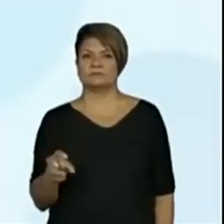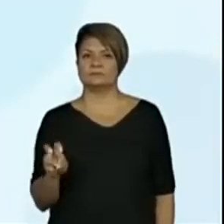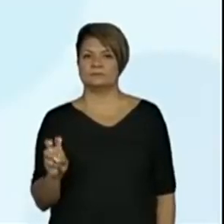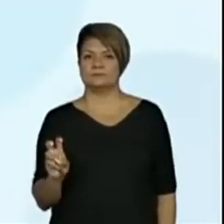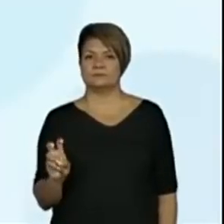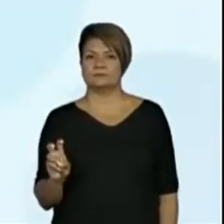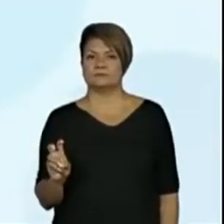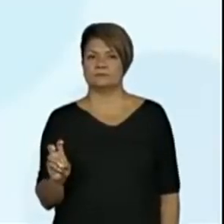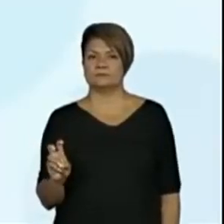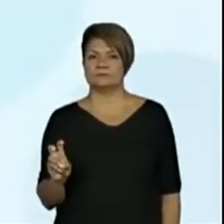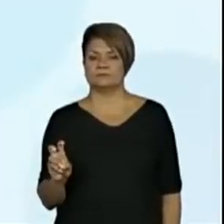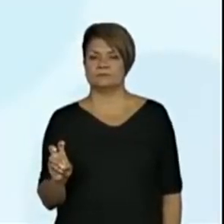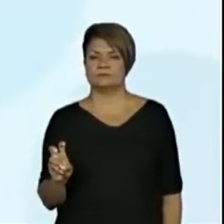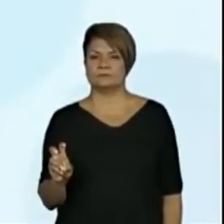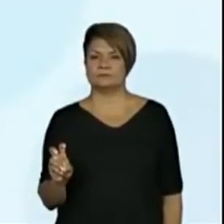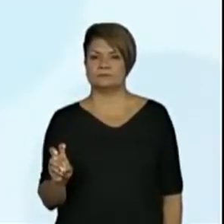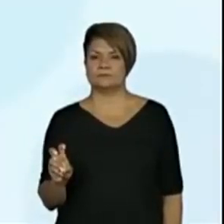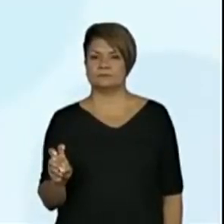Cinco,